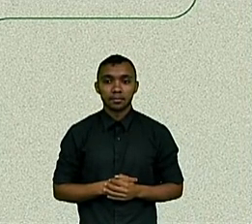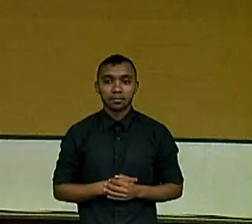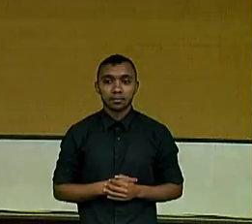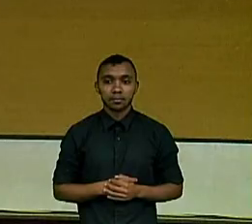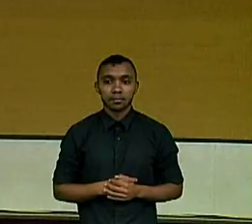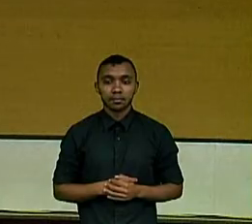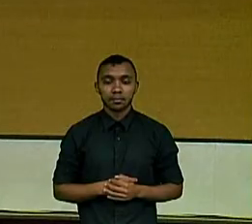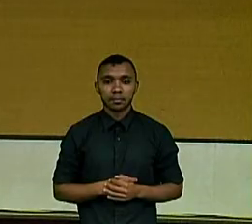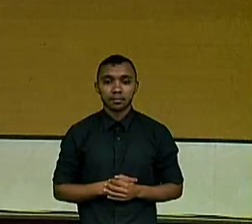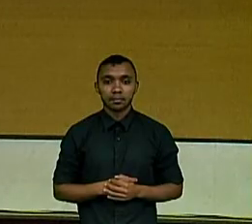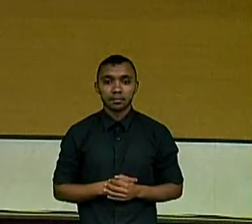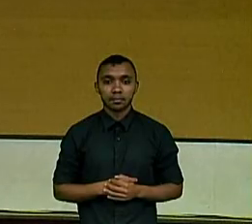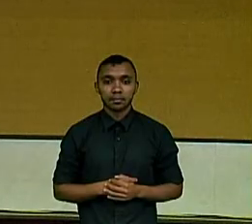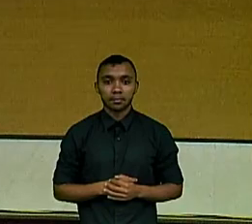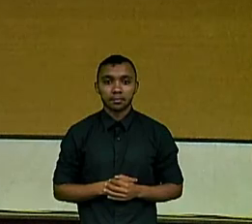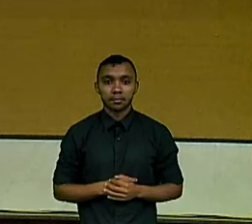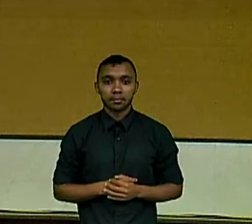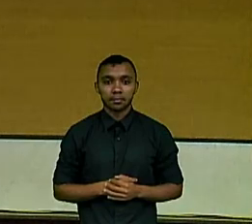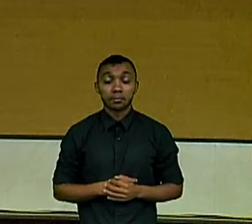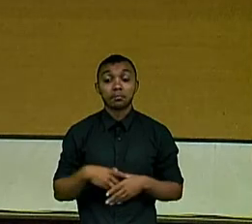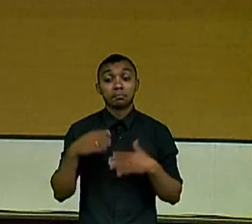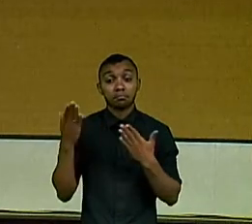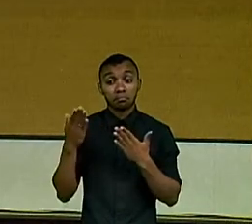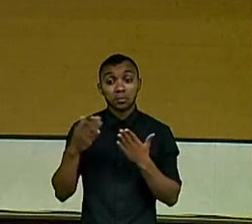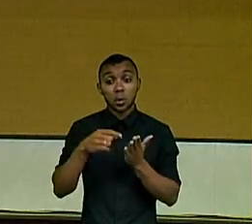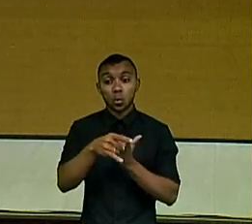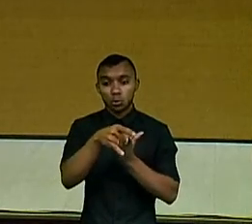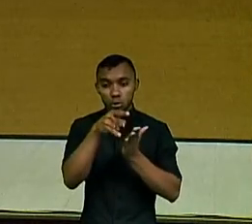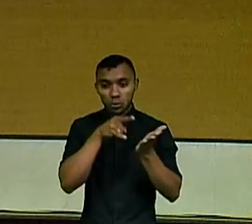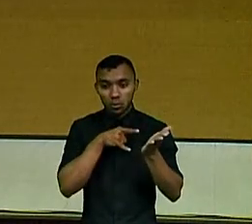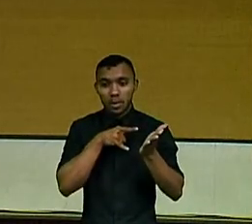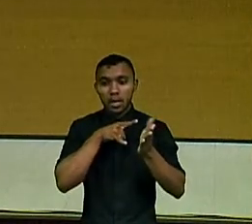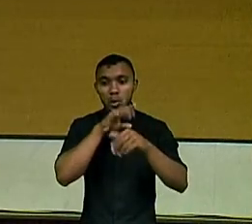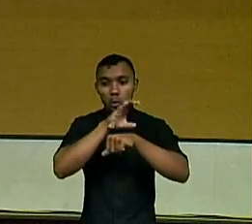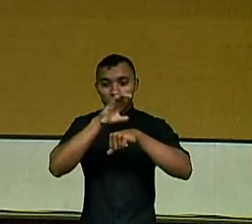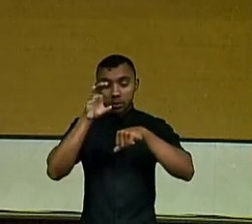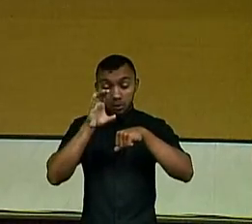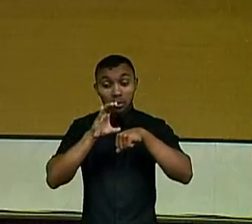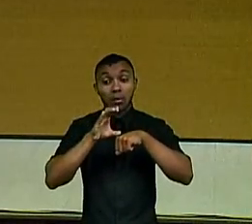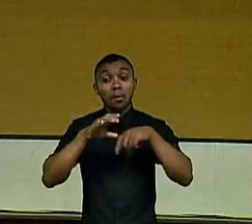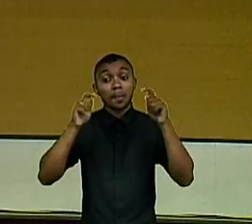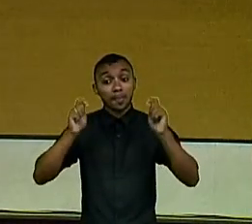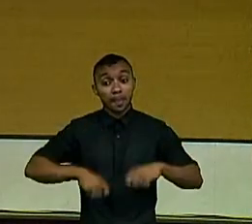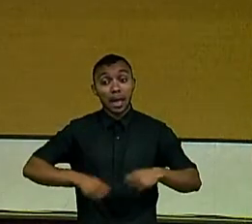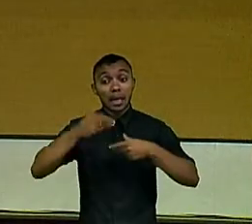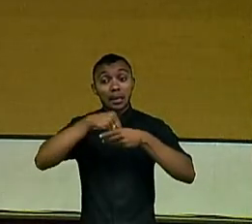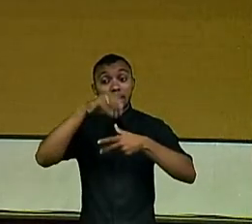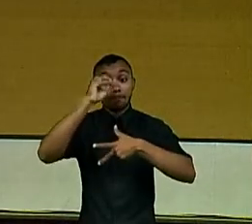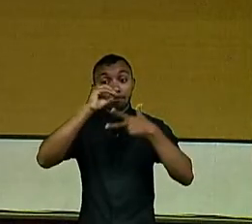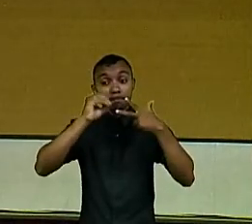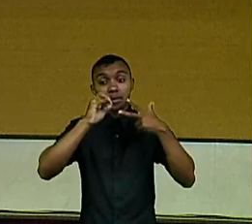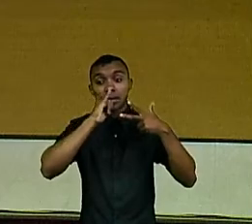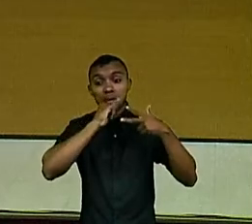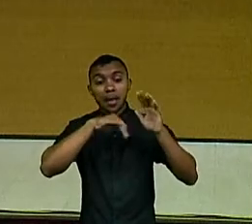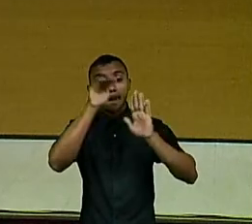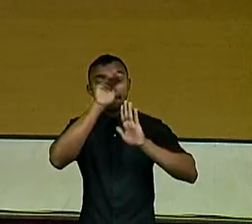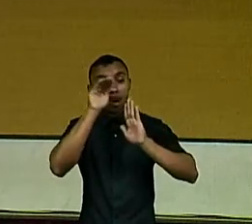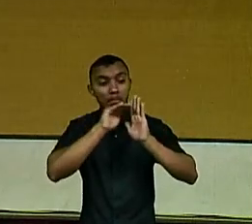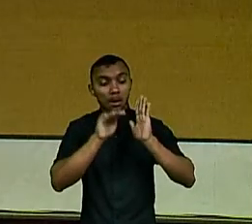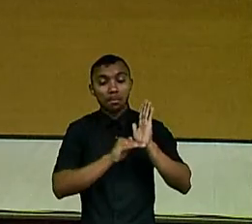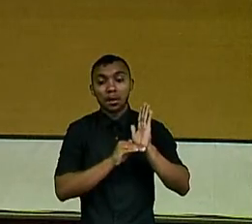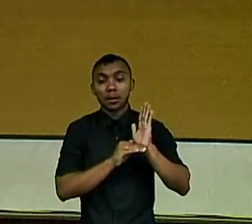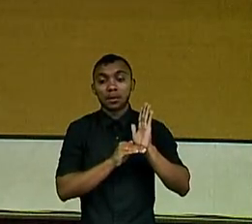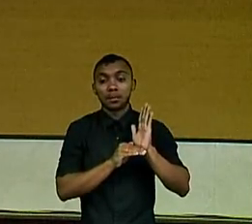aparecer no vestibular de vocês ela pode aparecer em questões ela pode aparecer